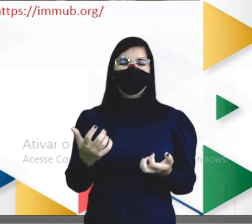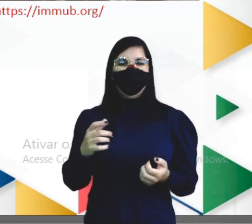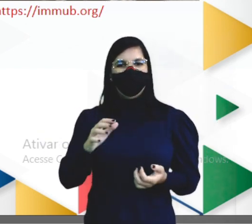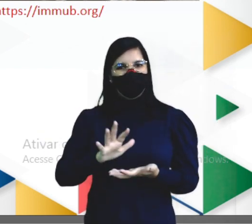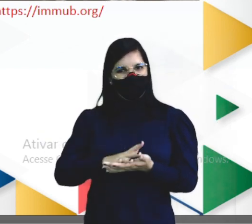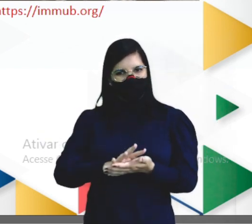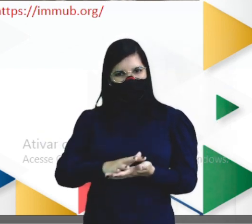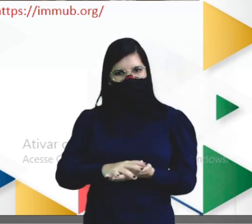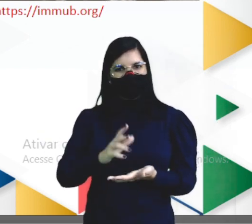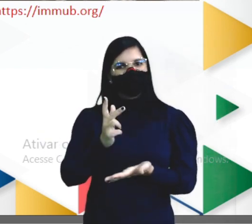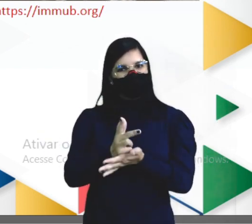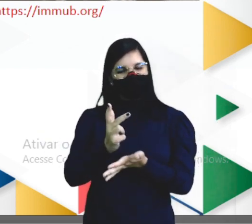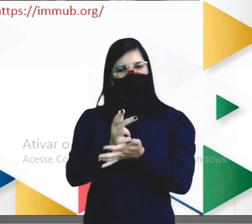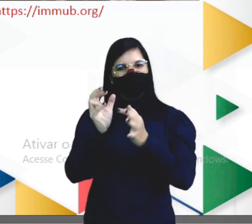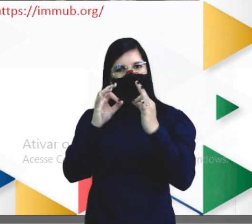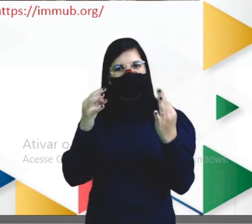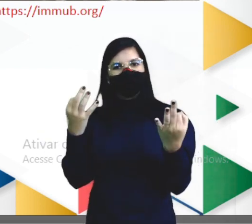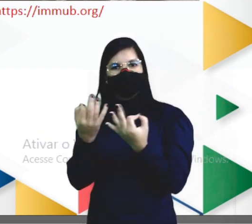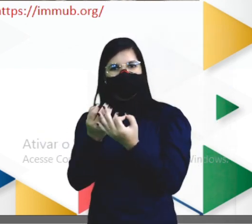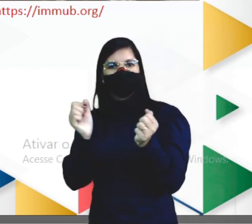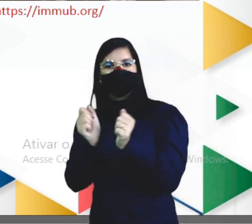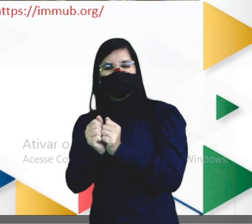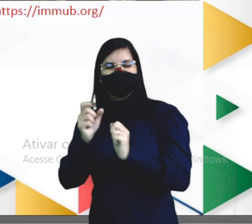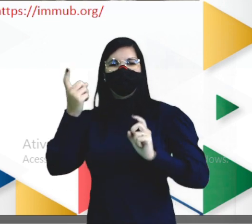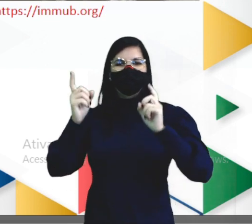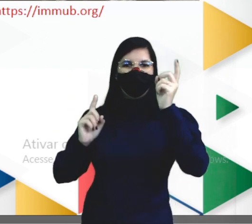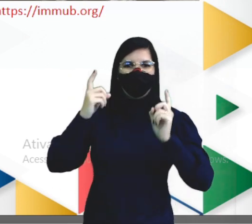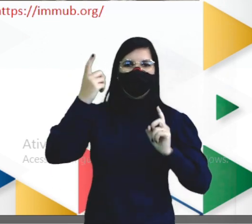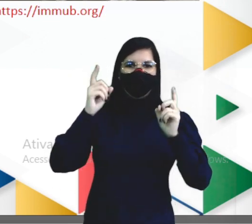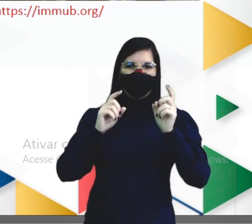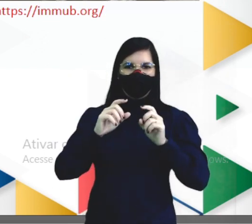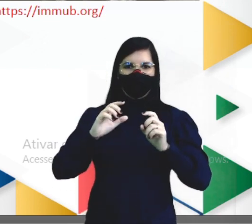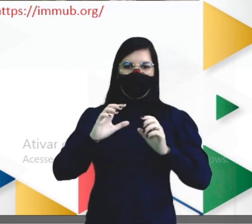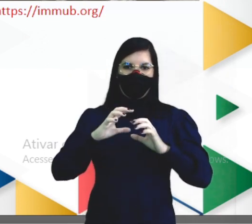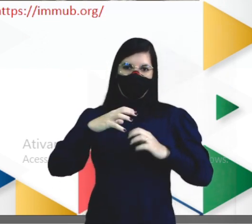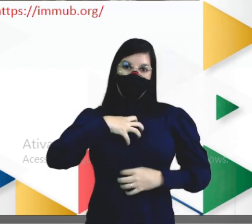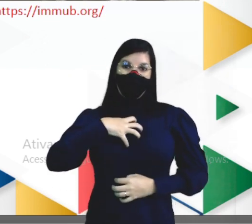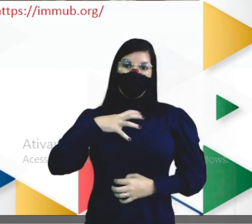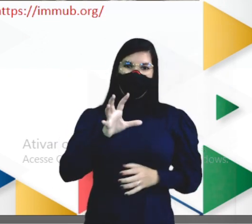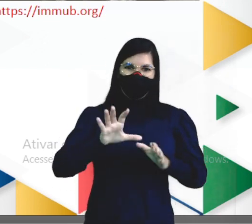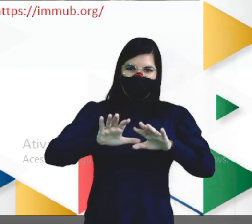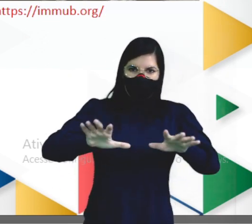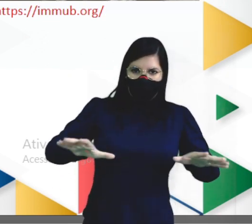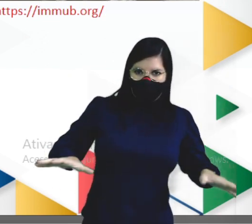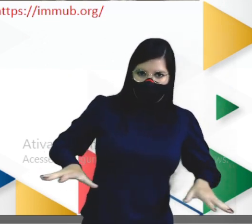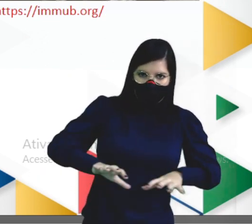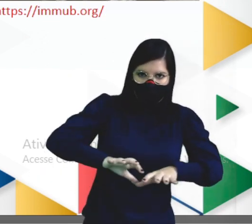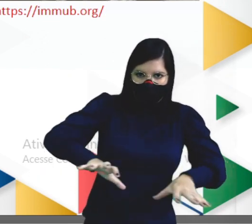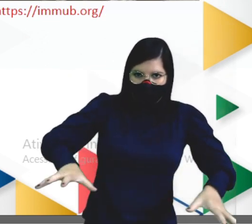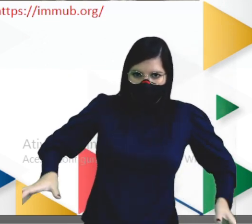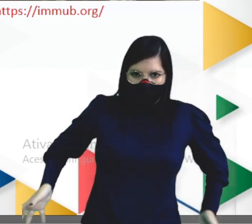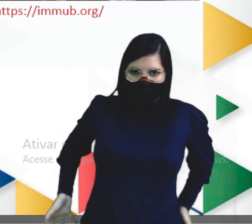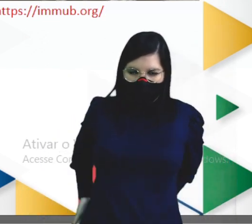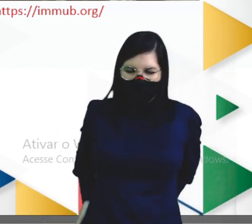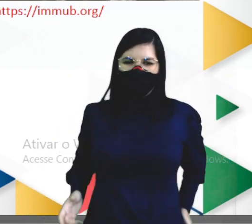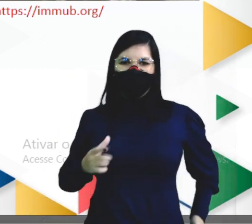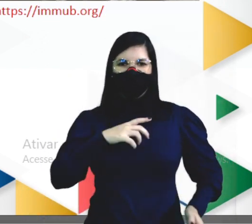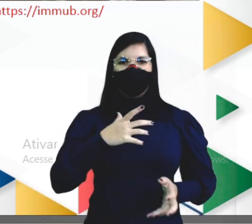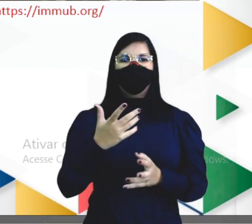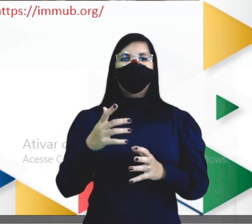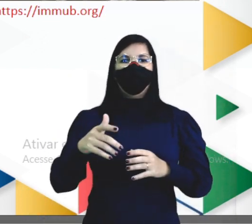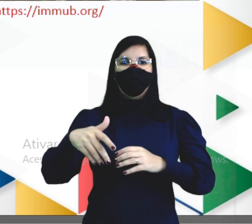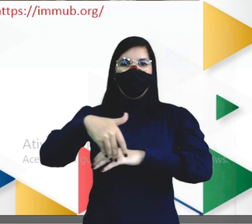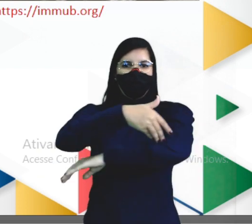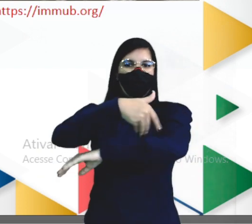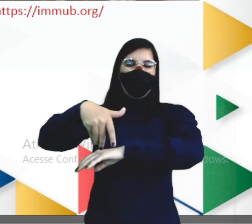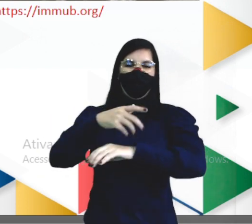era o carnaval, ele saía com a família, né, fantasiado de baiana, e ia lá curtir o carnaval, né? O carnaval de rua, né, que é famoso em todo...